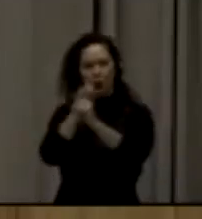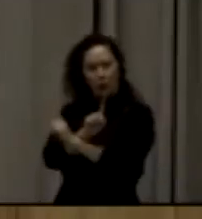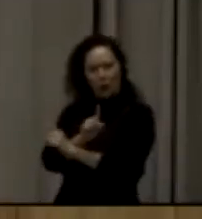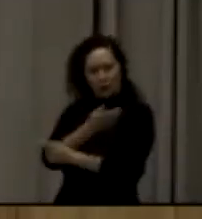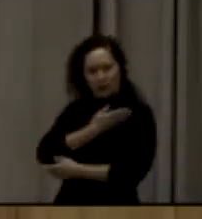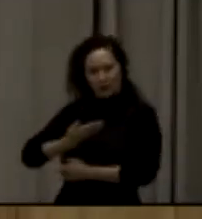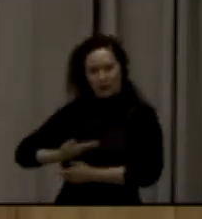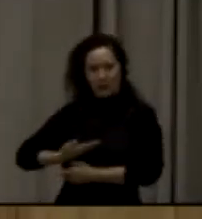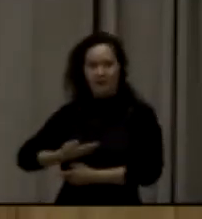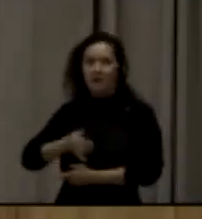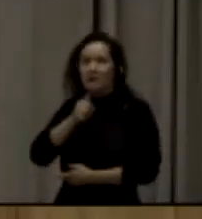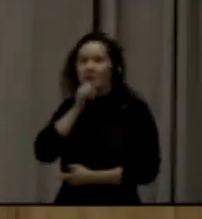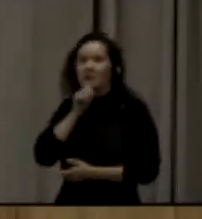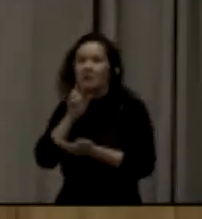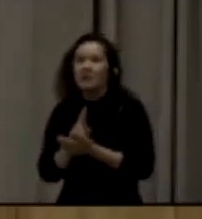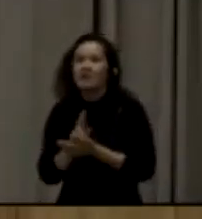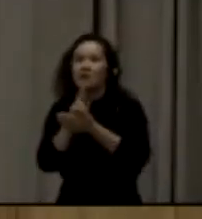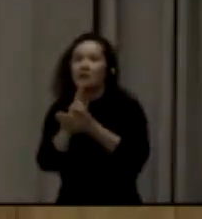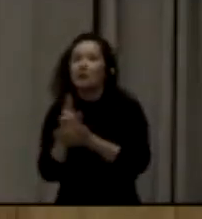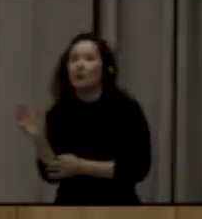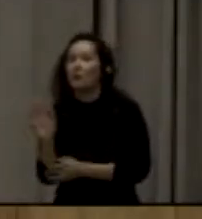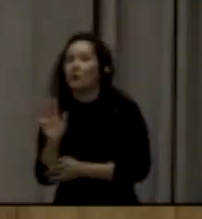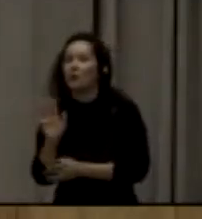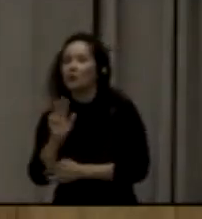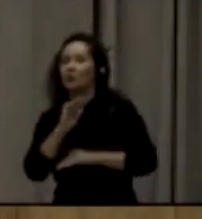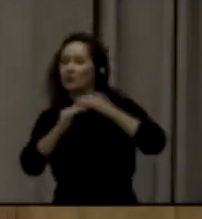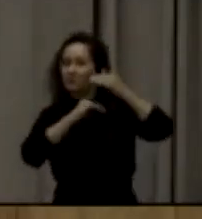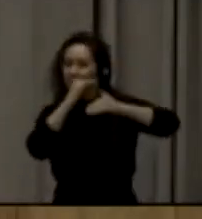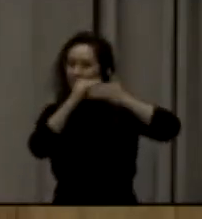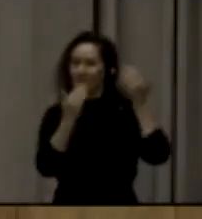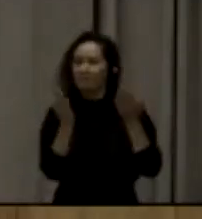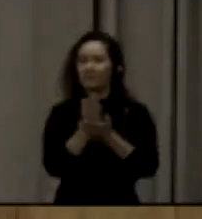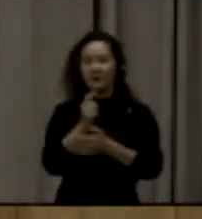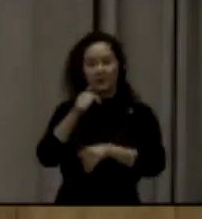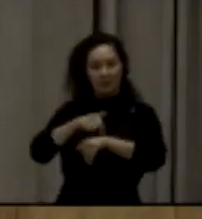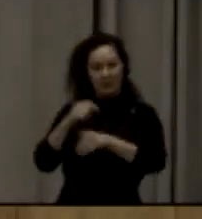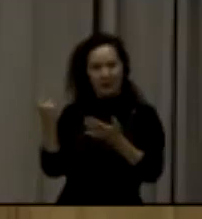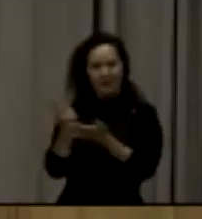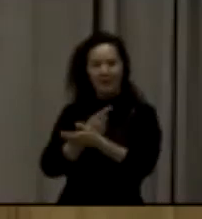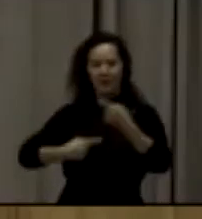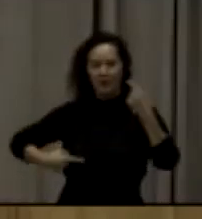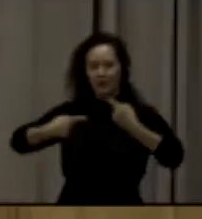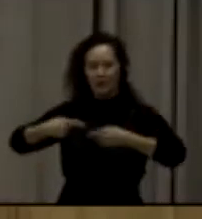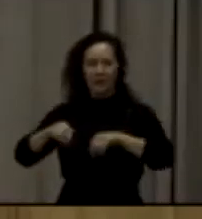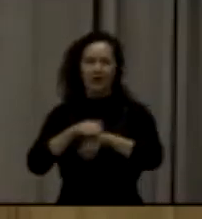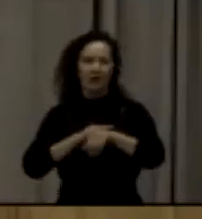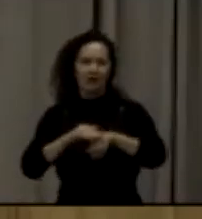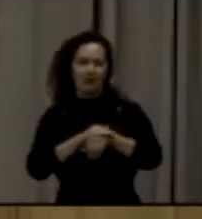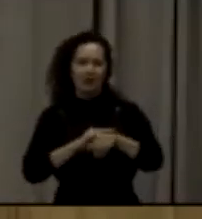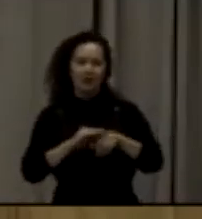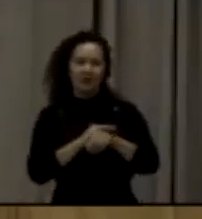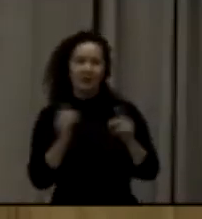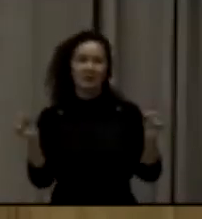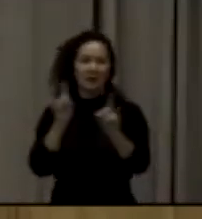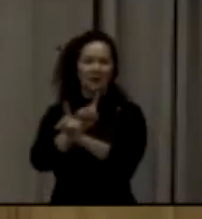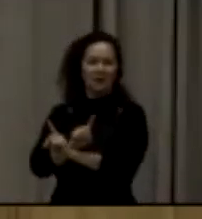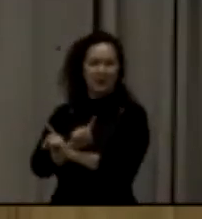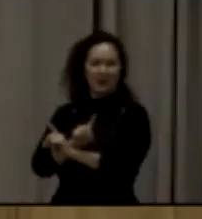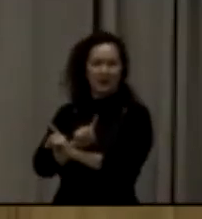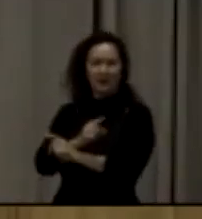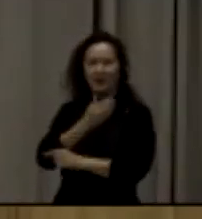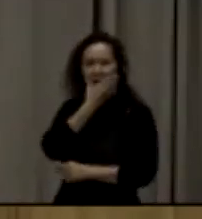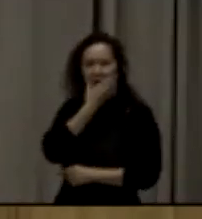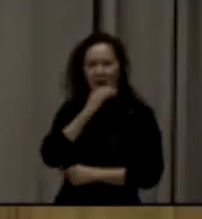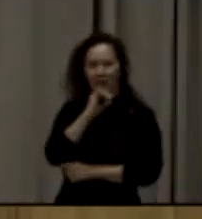caso, representado pelo campo progressista, por Lula, e em um determinado momento esse debate foi invertido. O Ciro Nogueira,